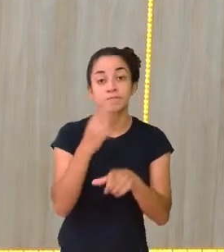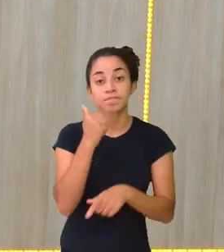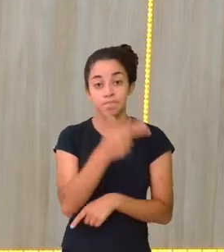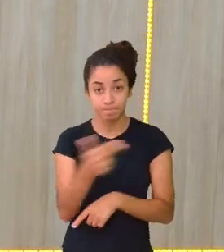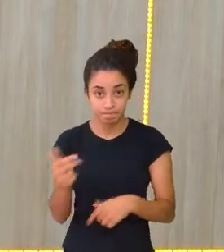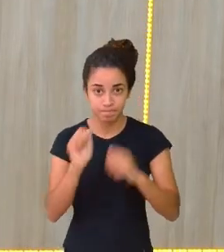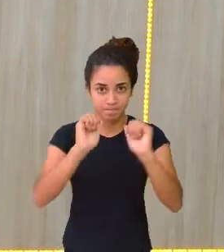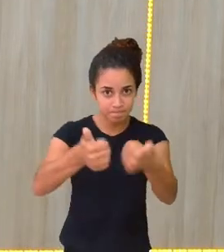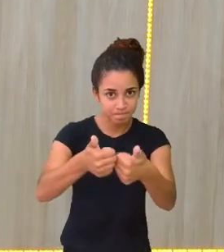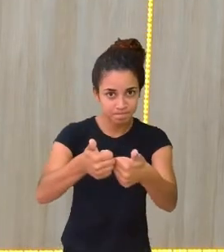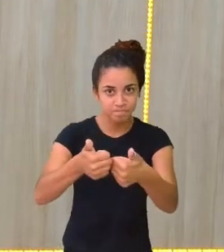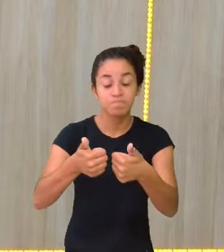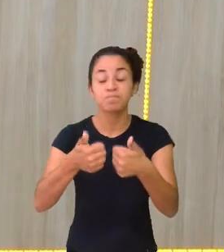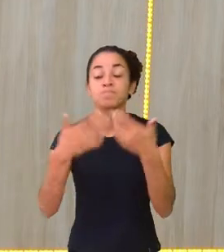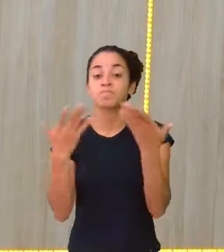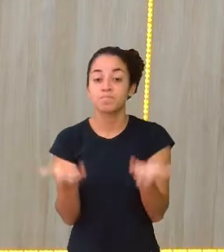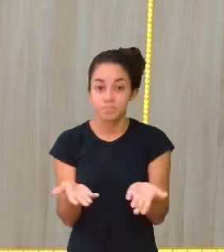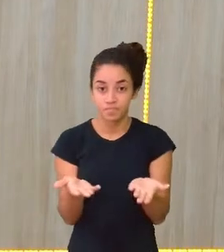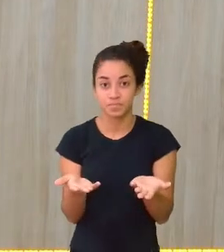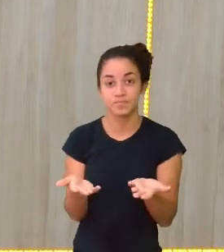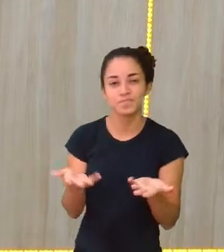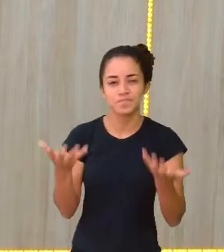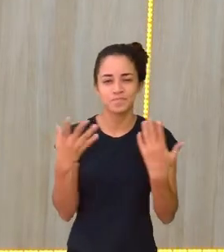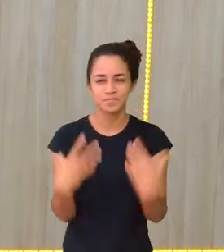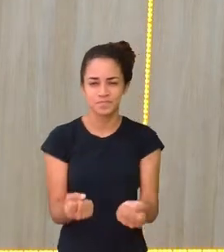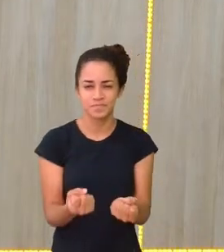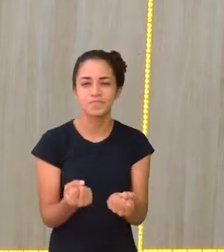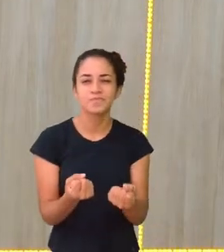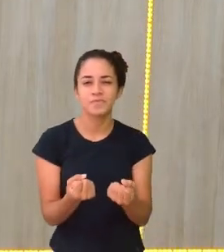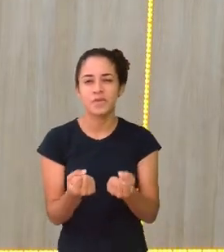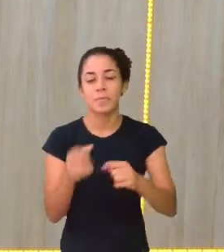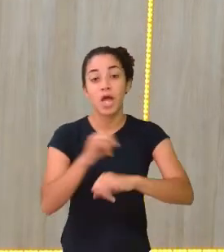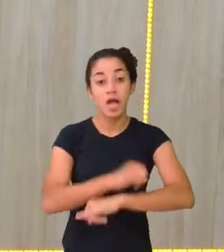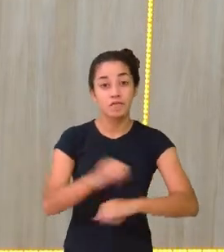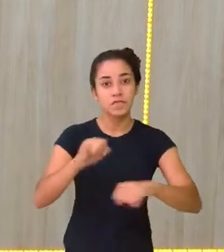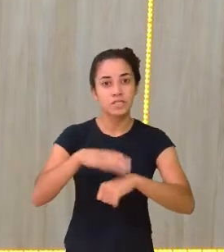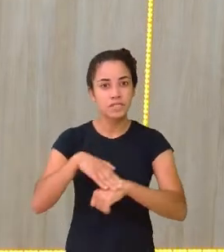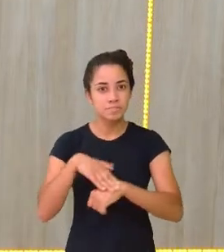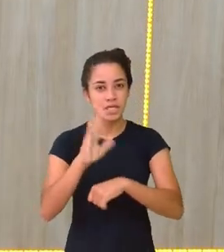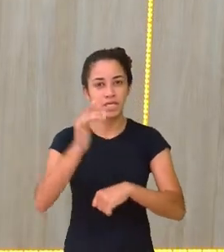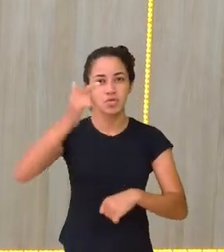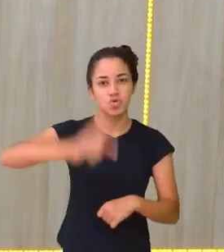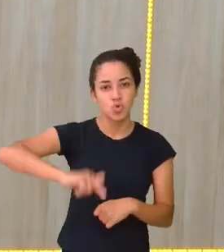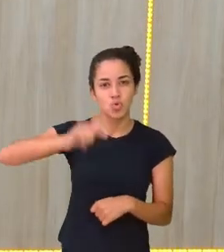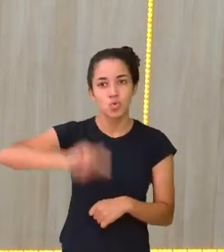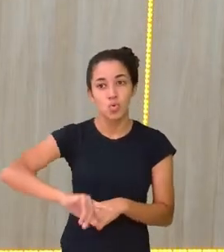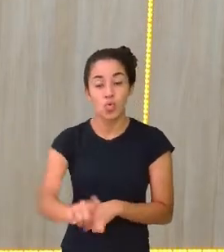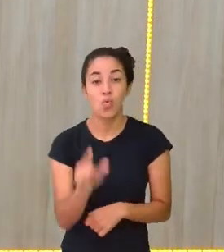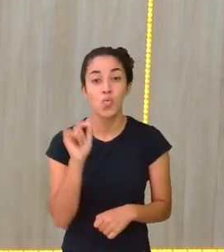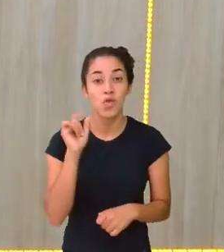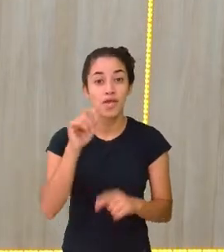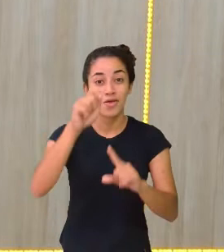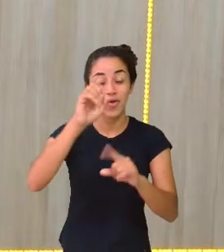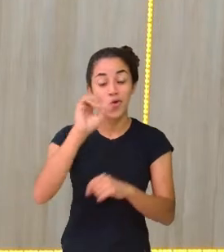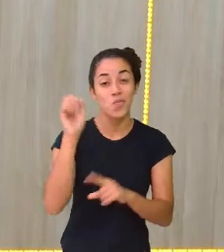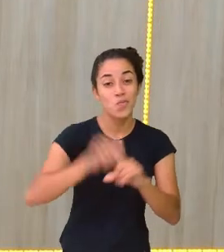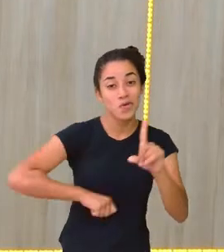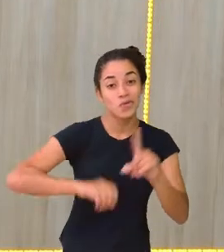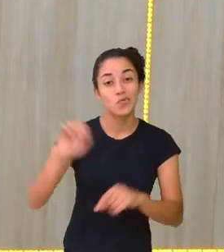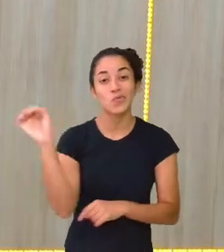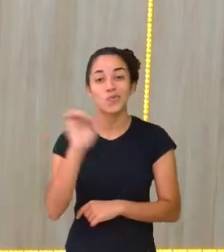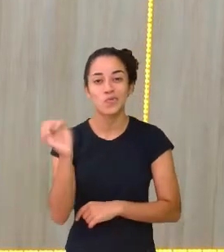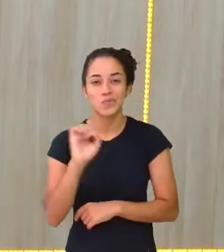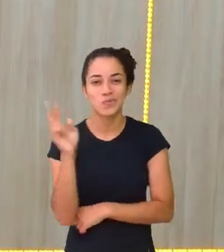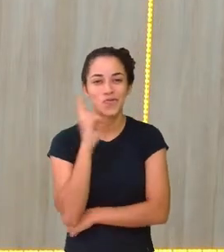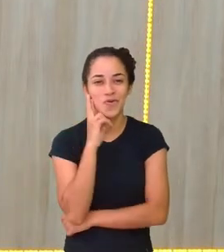nutrientes, ok? Mas aí, vamos para mais aviso, porque é a questão do Outubro Rosa, gente. A